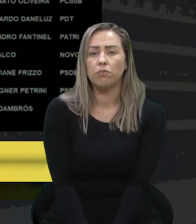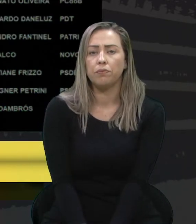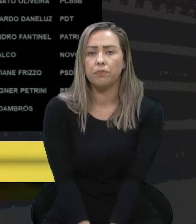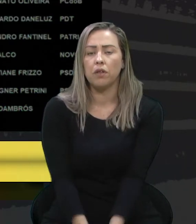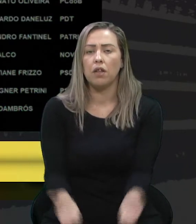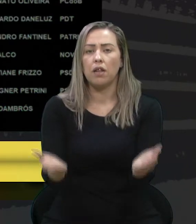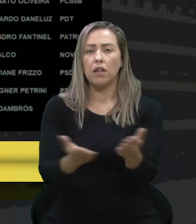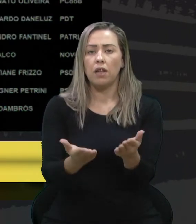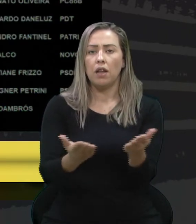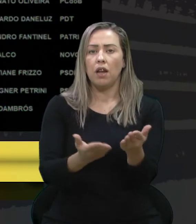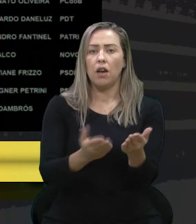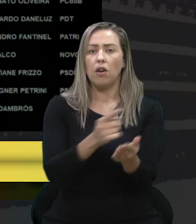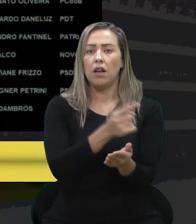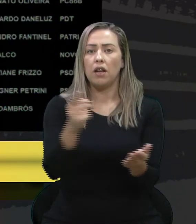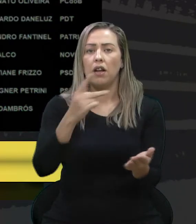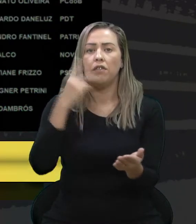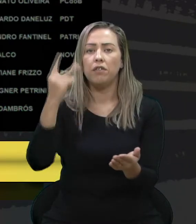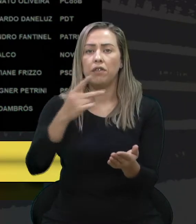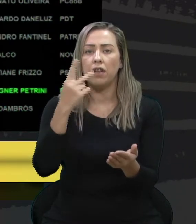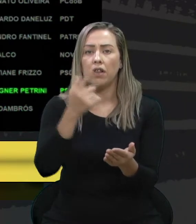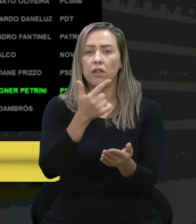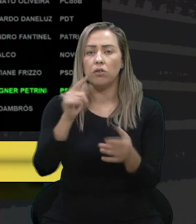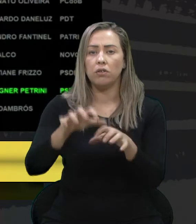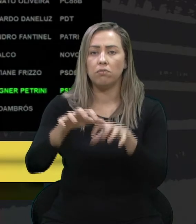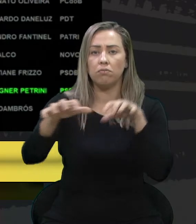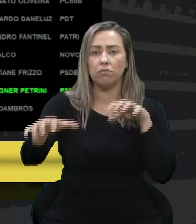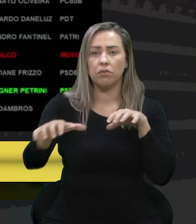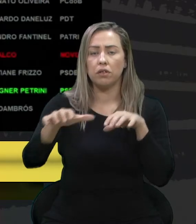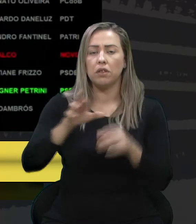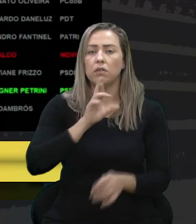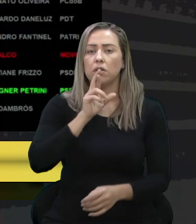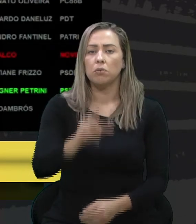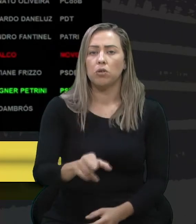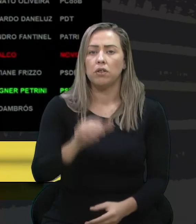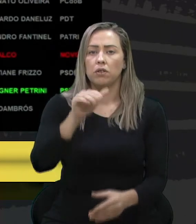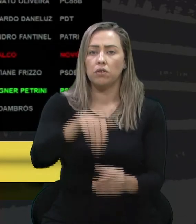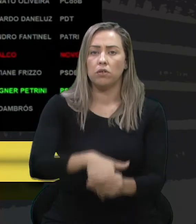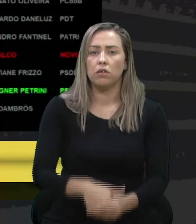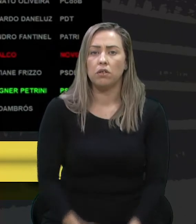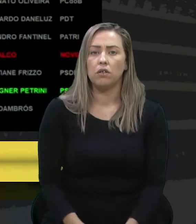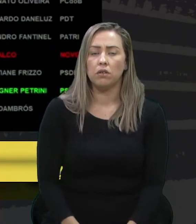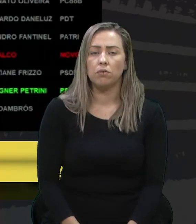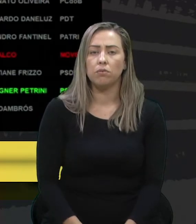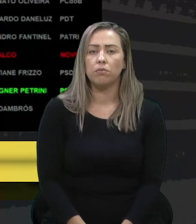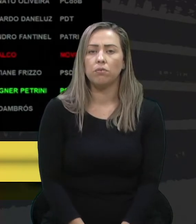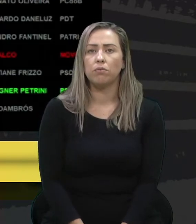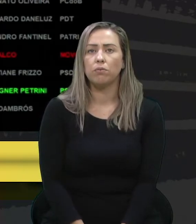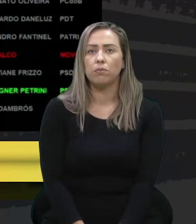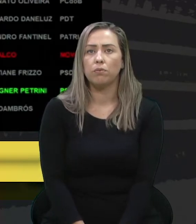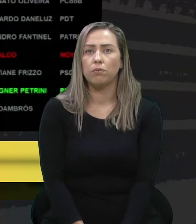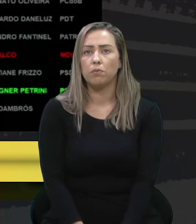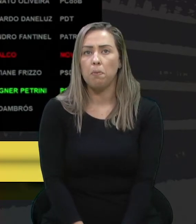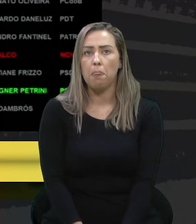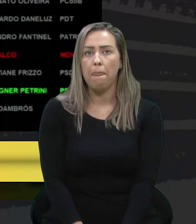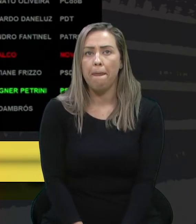Passamos a registro dos votos, vereadores que acompanham remotamente a sessão.